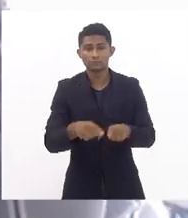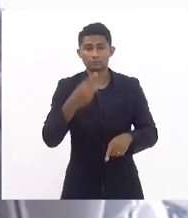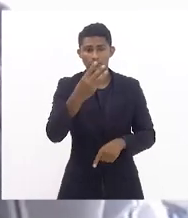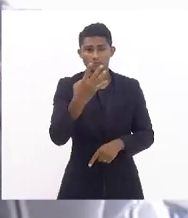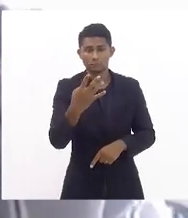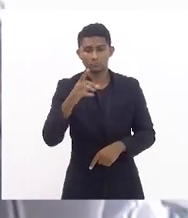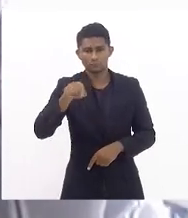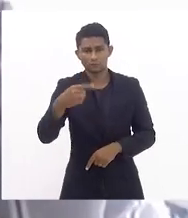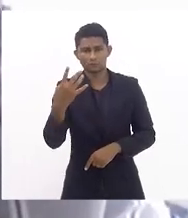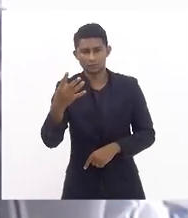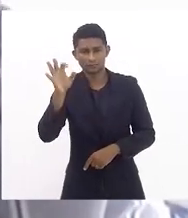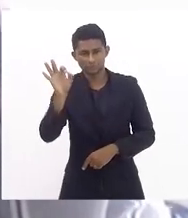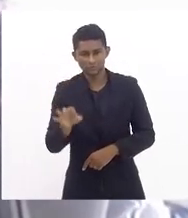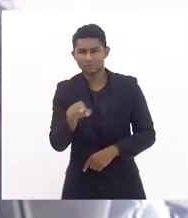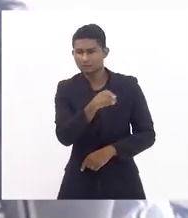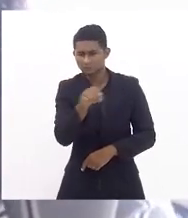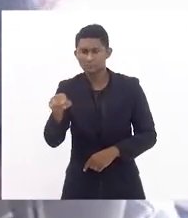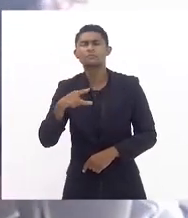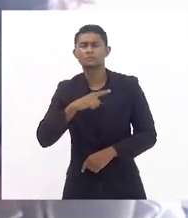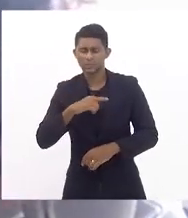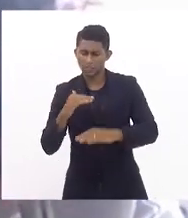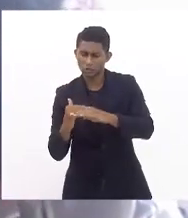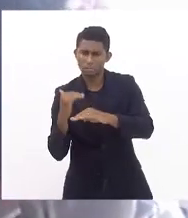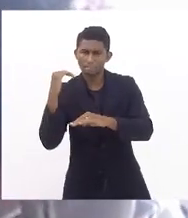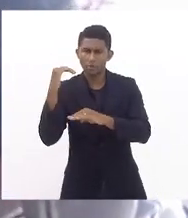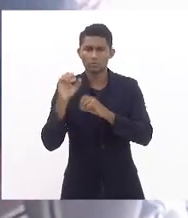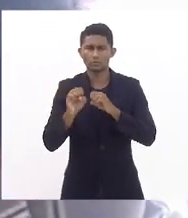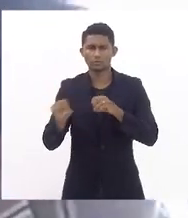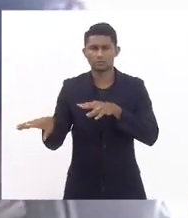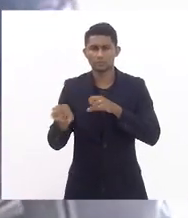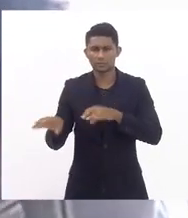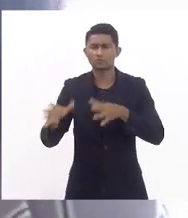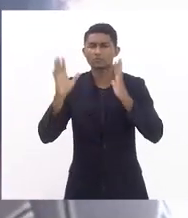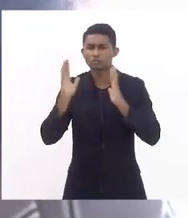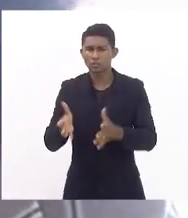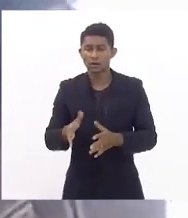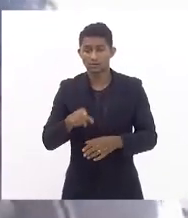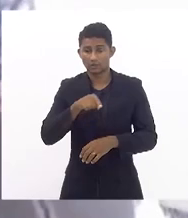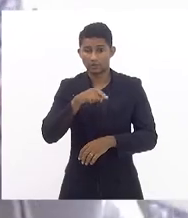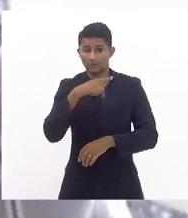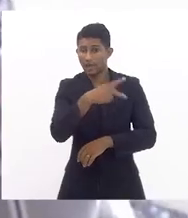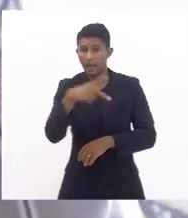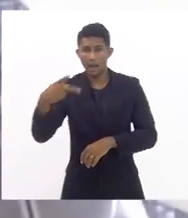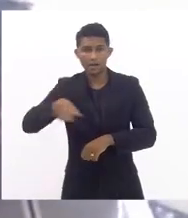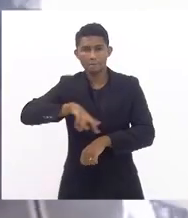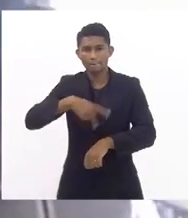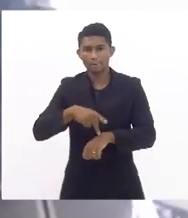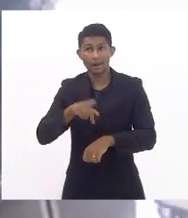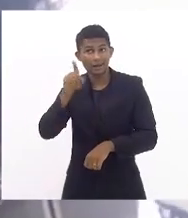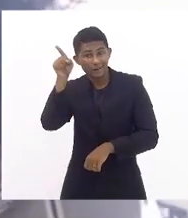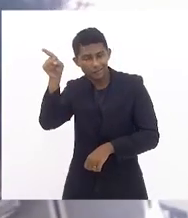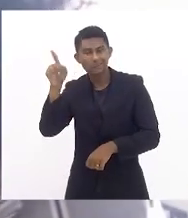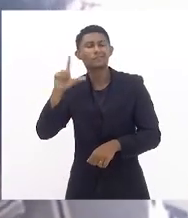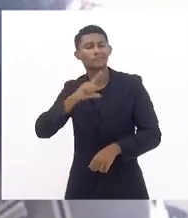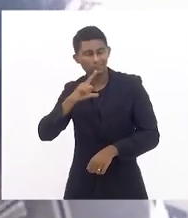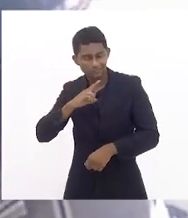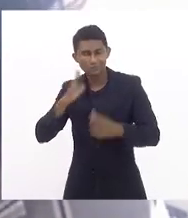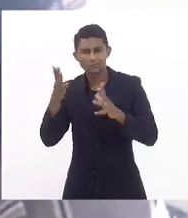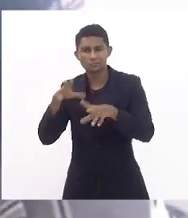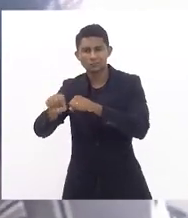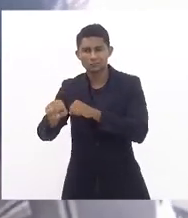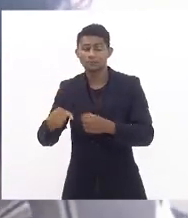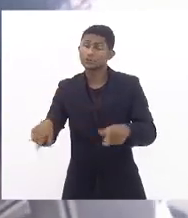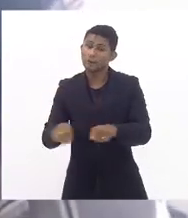34,4% têm qualificação de ensino superior reconhecida no seu país. E há uma possibilidade de ser reconhecida aqui no